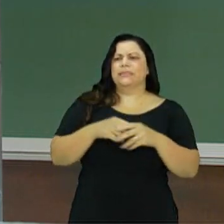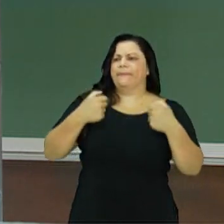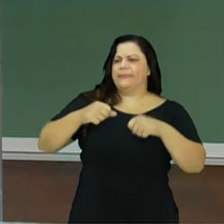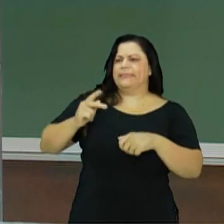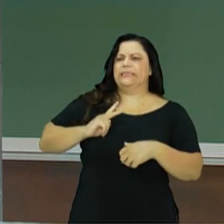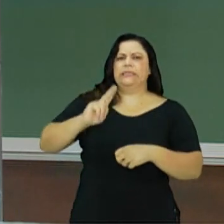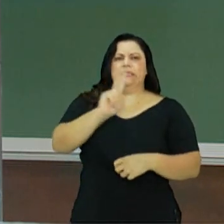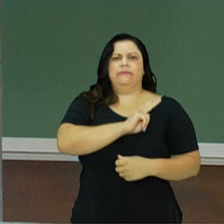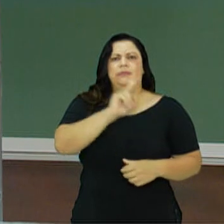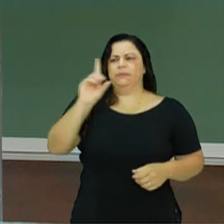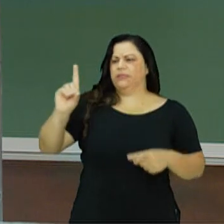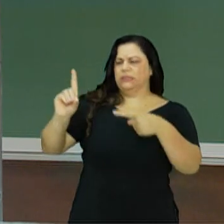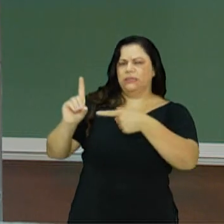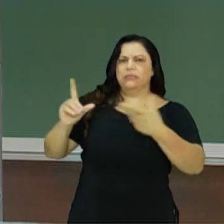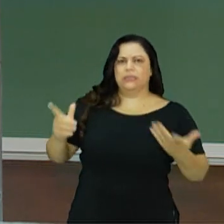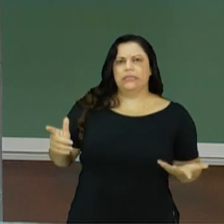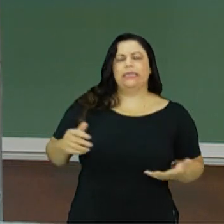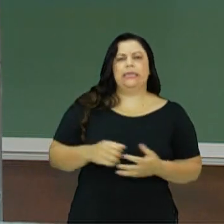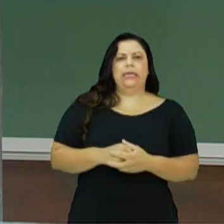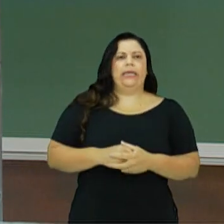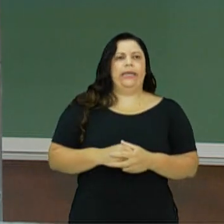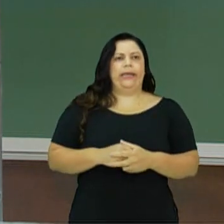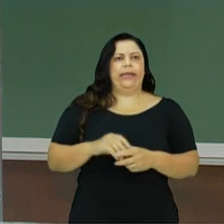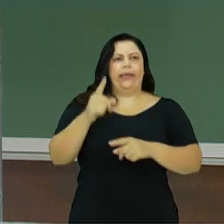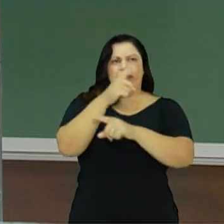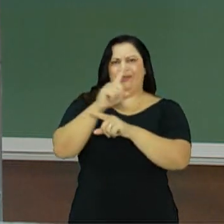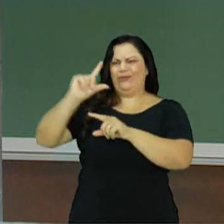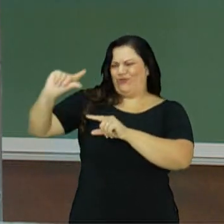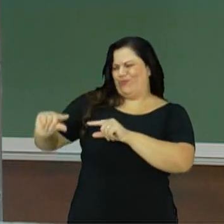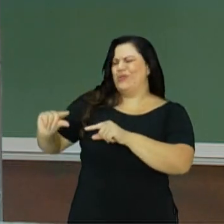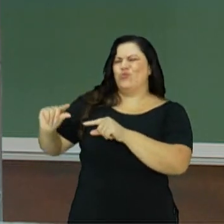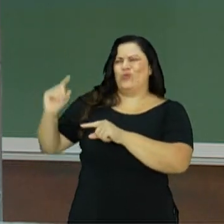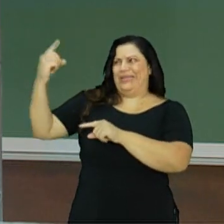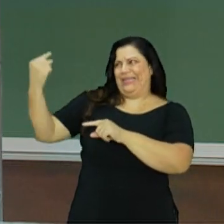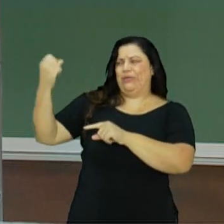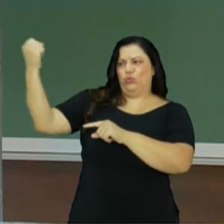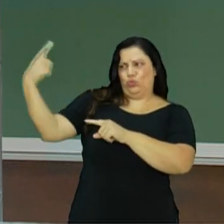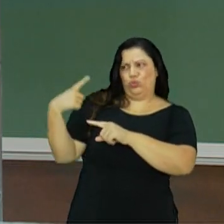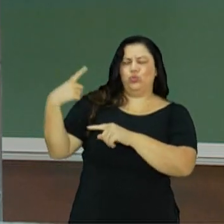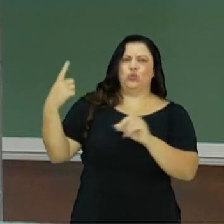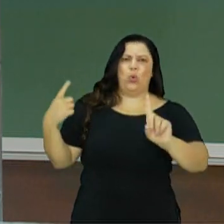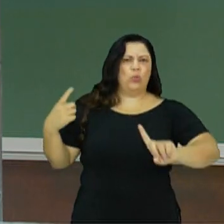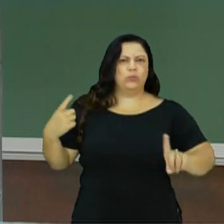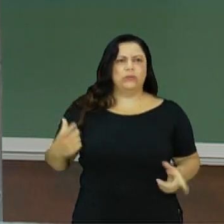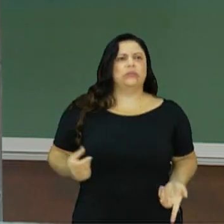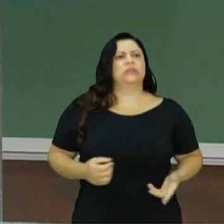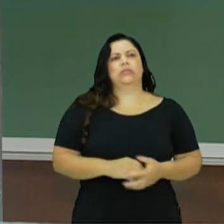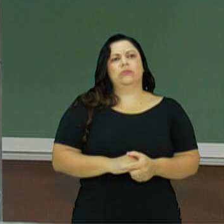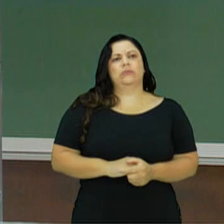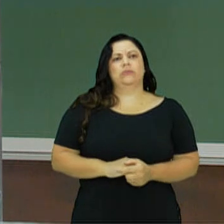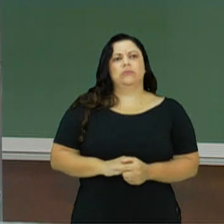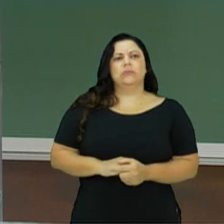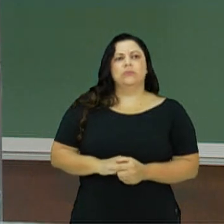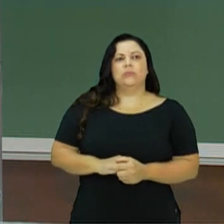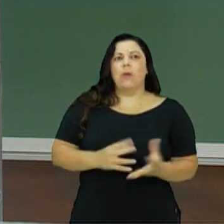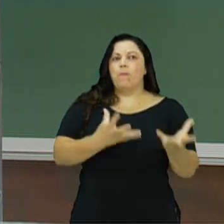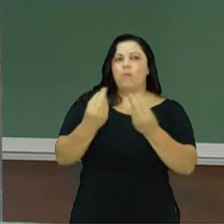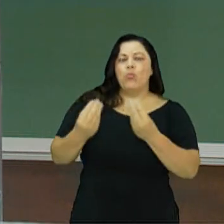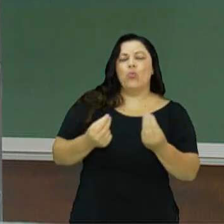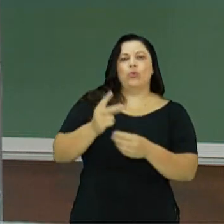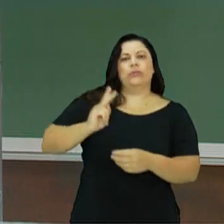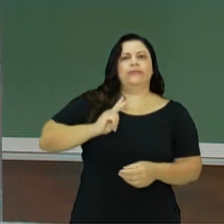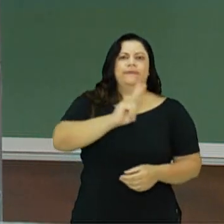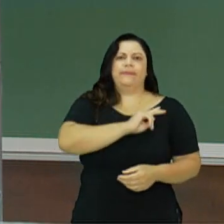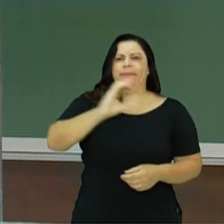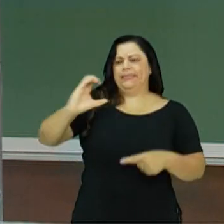diminuída em indivíduos, né, que recebem sol. Não é, tá? O excesso de vitamina C pode levar à diminuição da densidade óssea. A